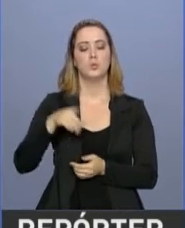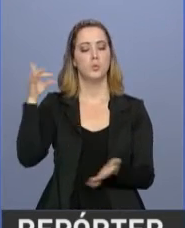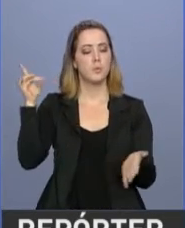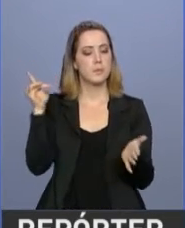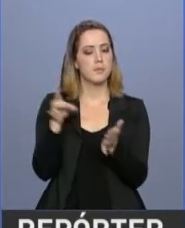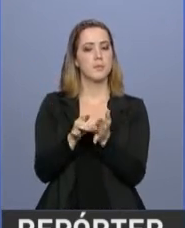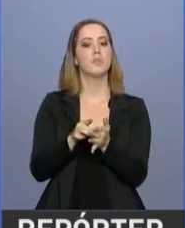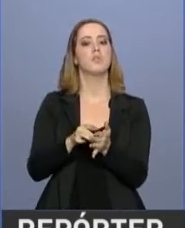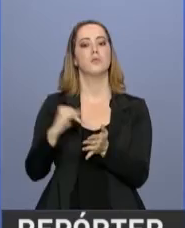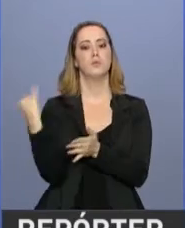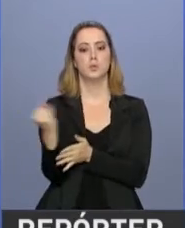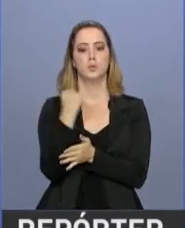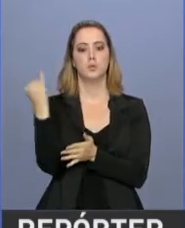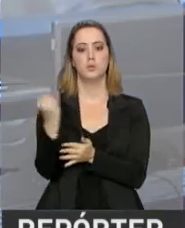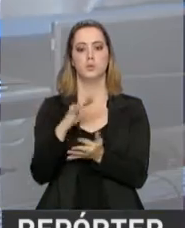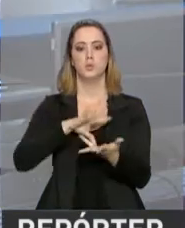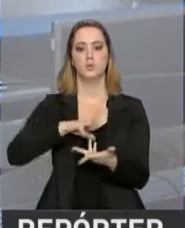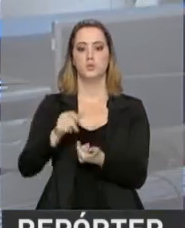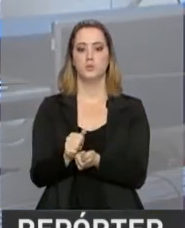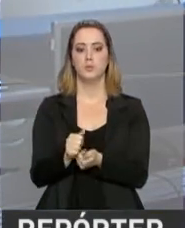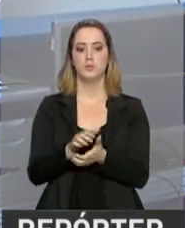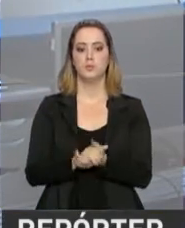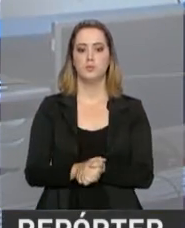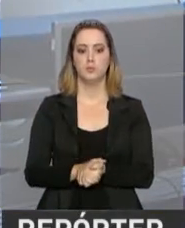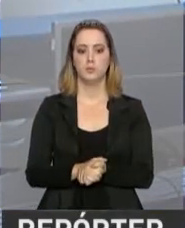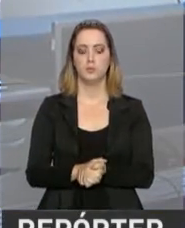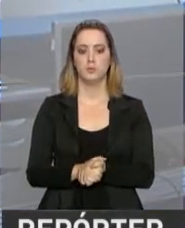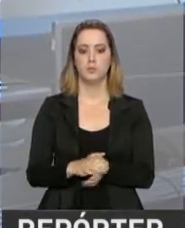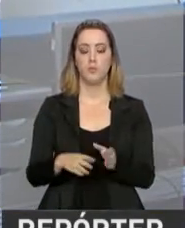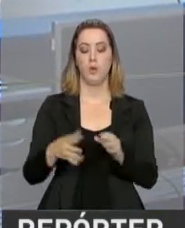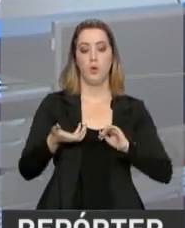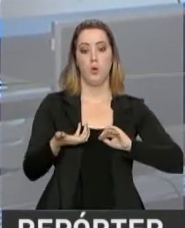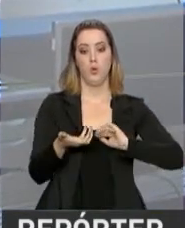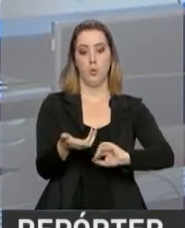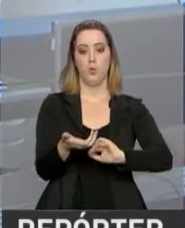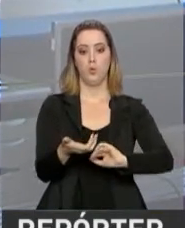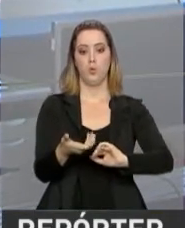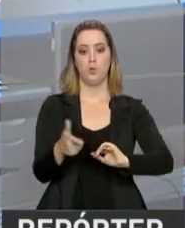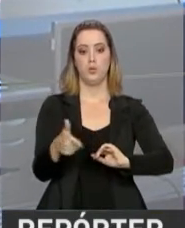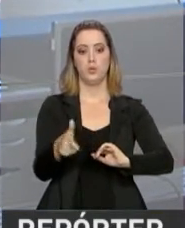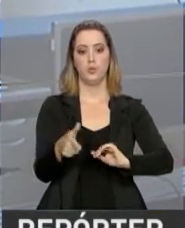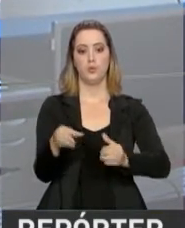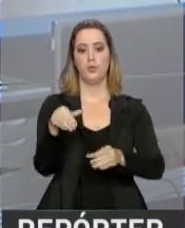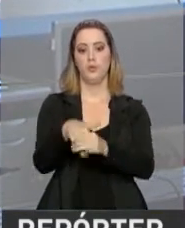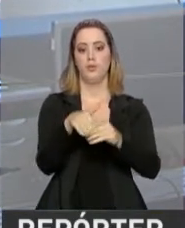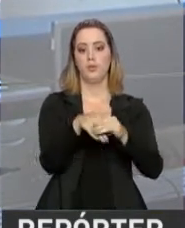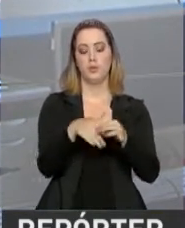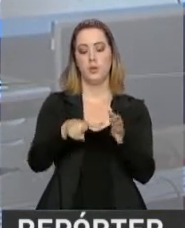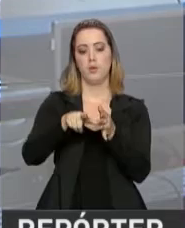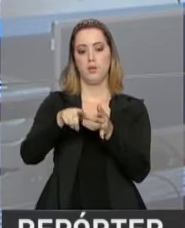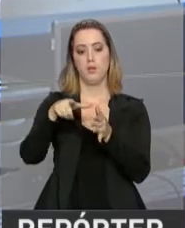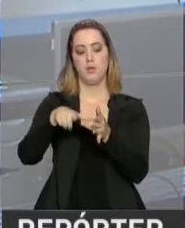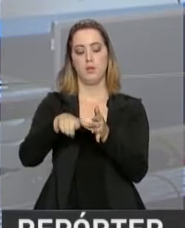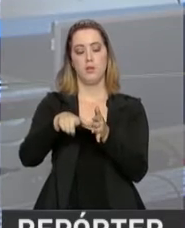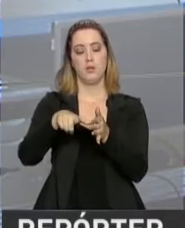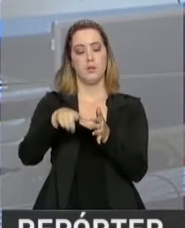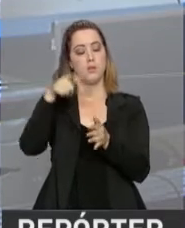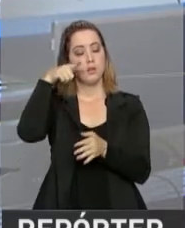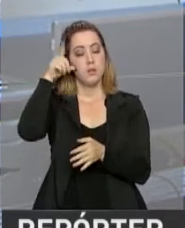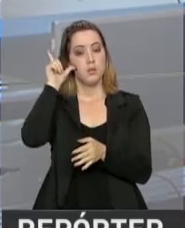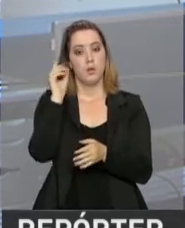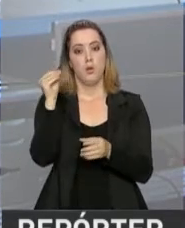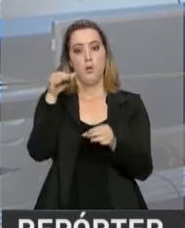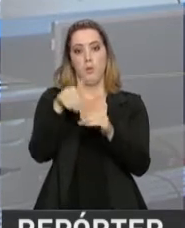mundo na próxima década. E o Congresso Nacional não votou ontem, por falta de quórum, o projeto que autoriza crédito para o Ministério